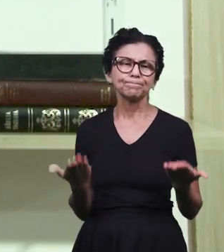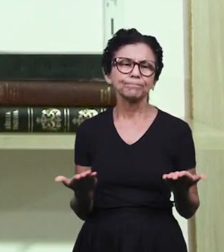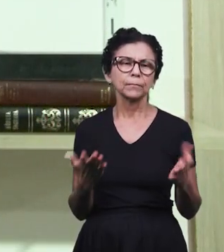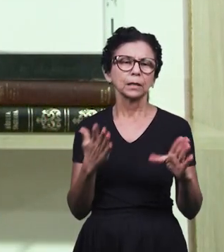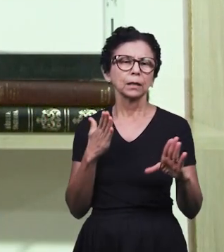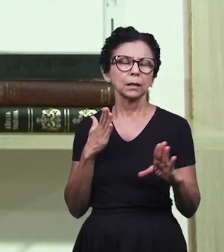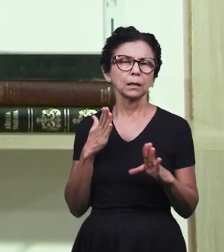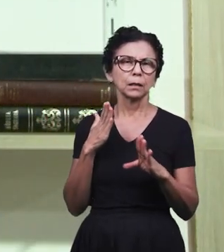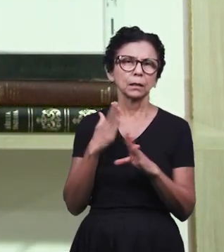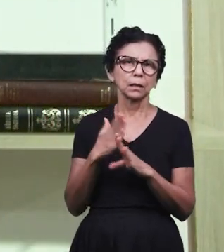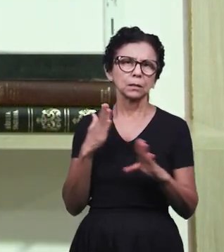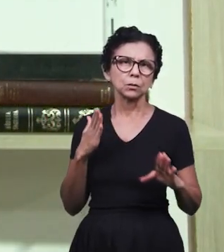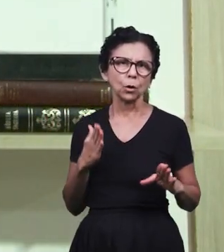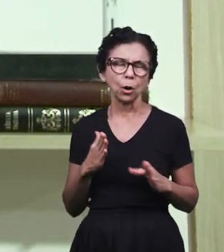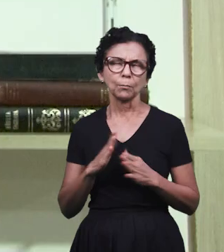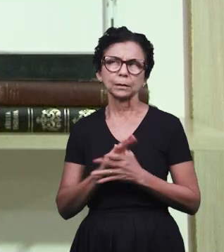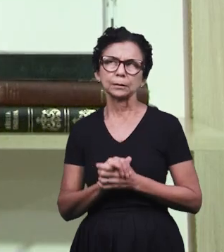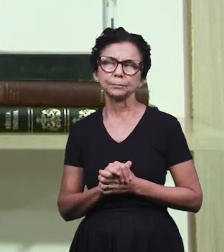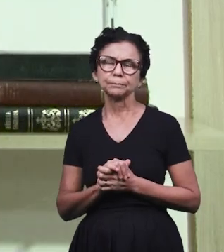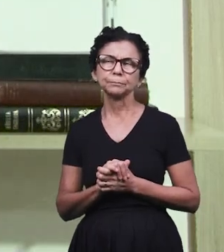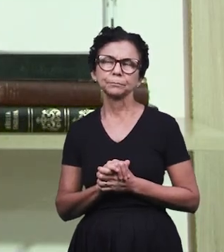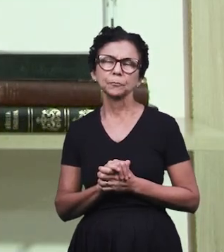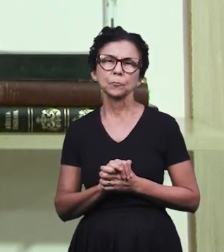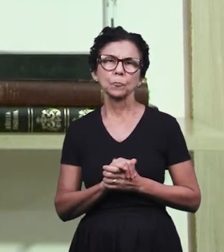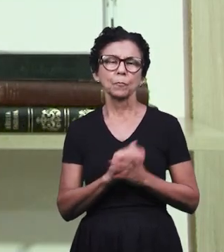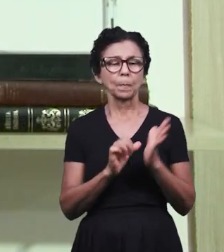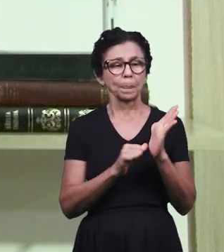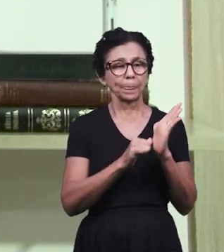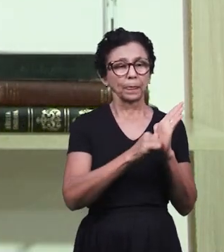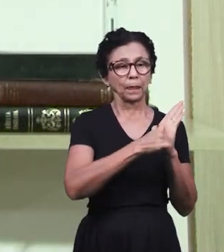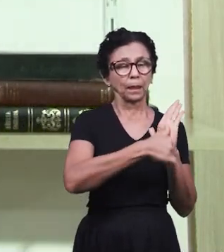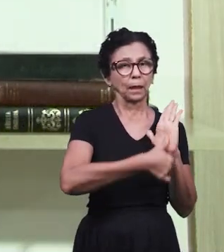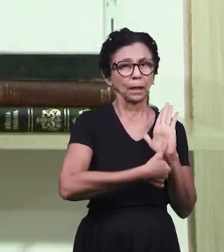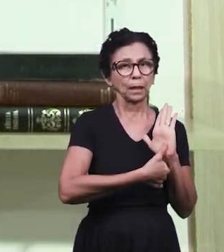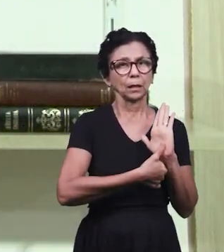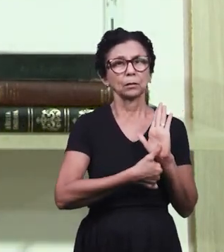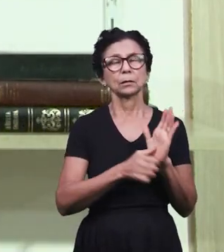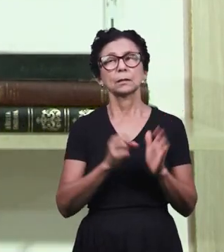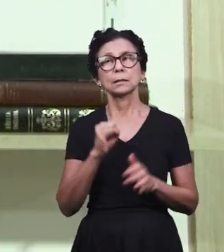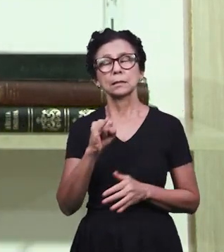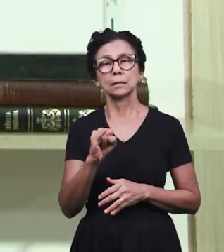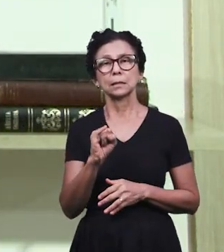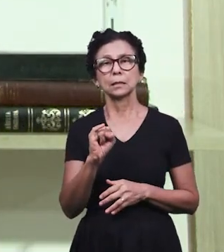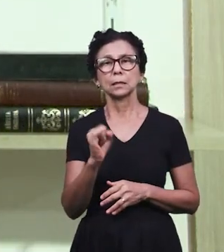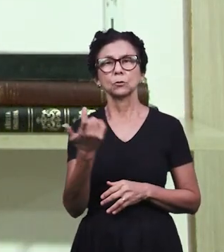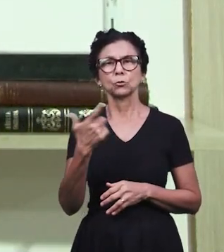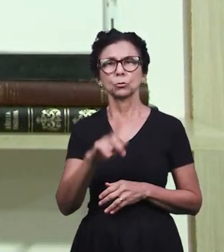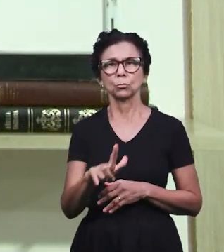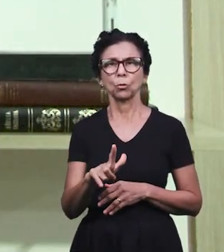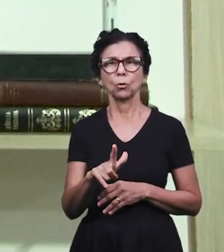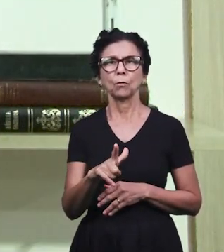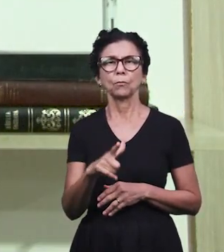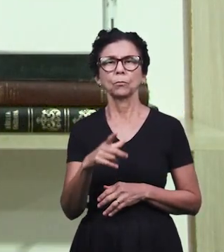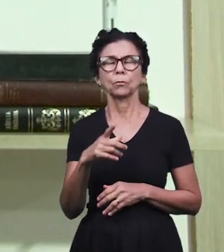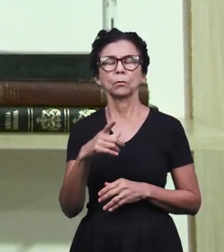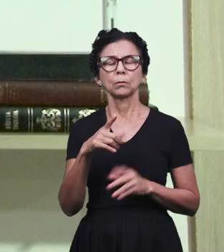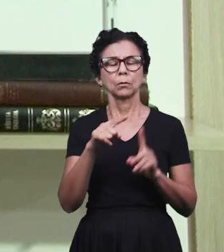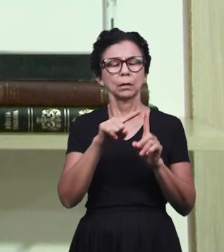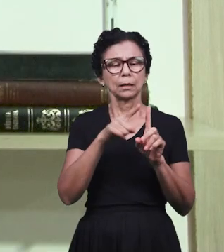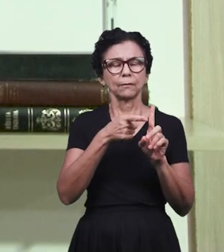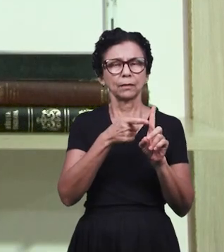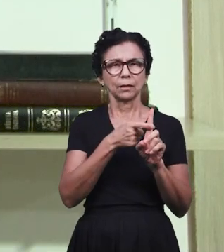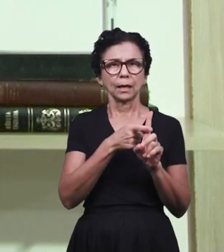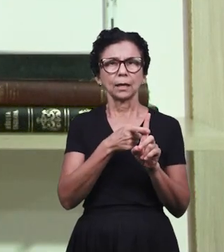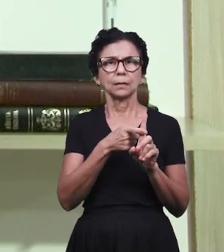e a avaliação da possibilidade de ter um novo filho com a mesma síndrome. A síndrome de